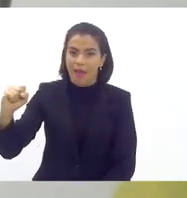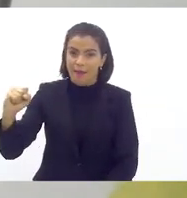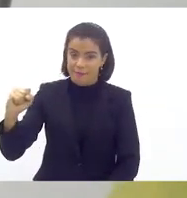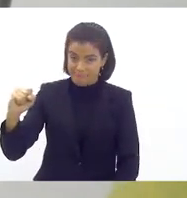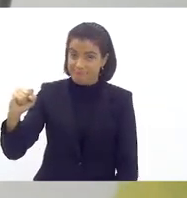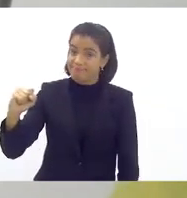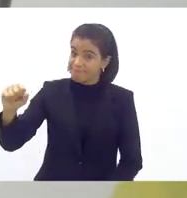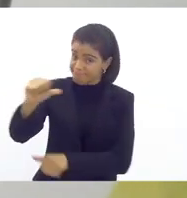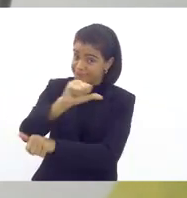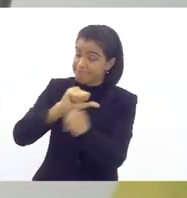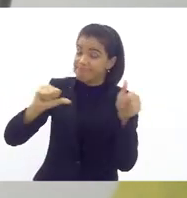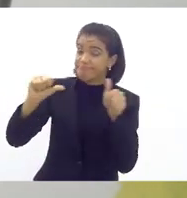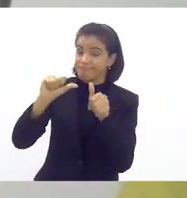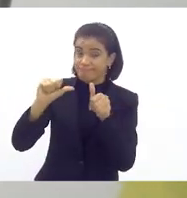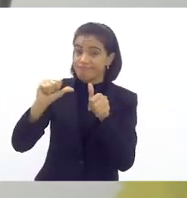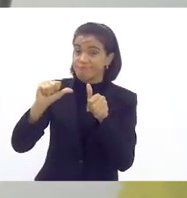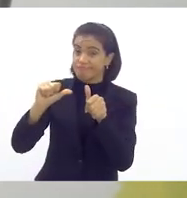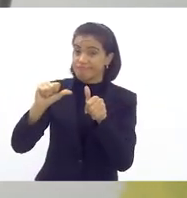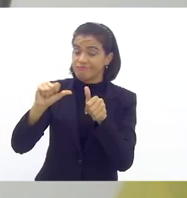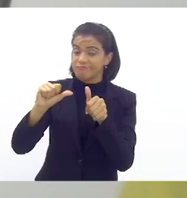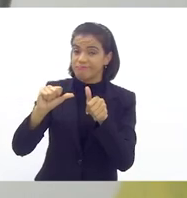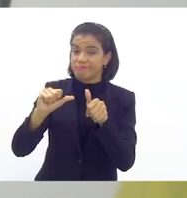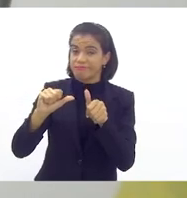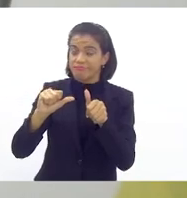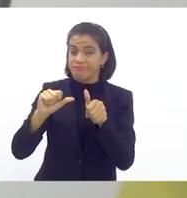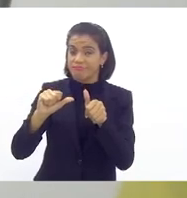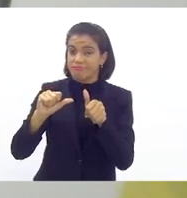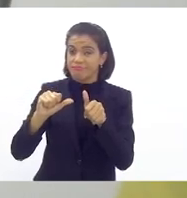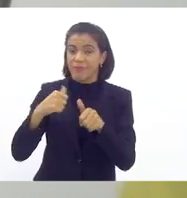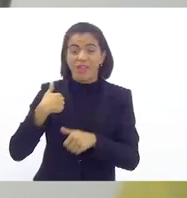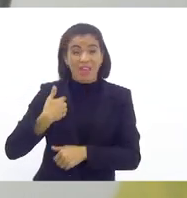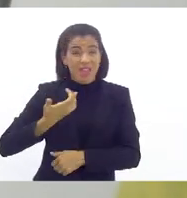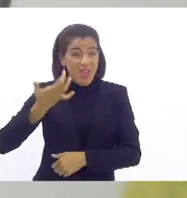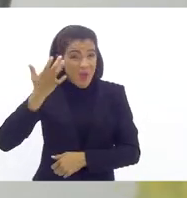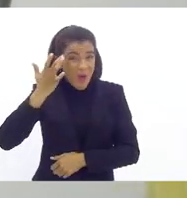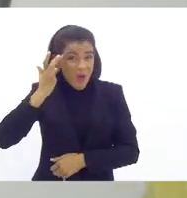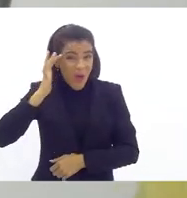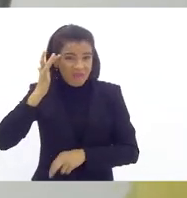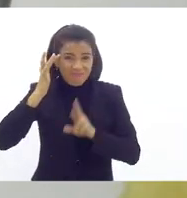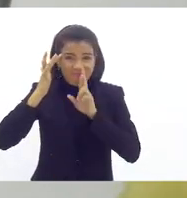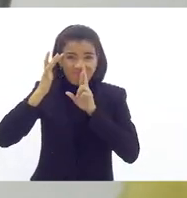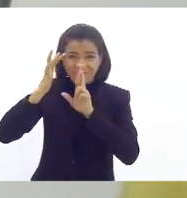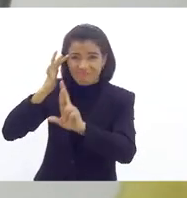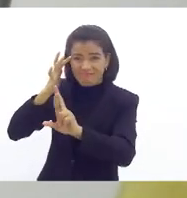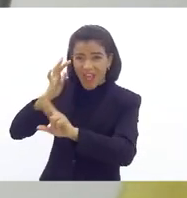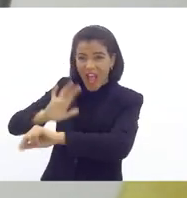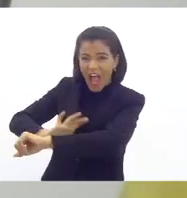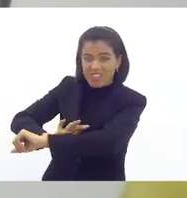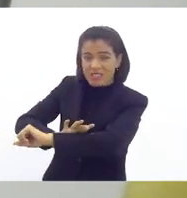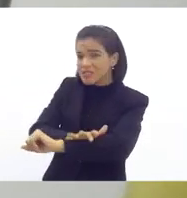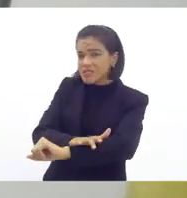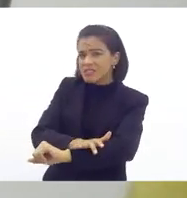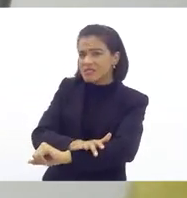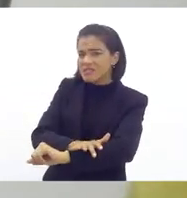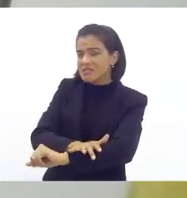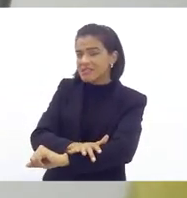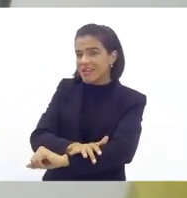e eu acho que a resposta para os racistas não é